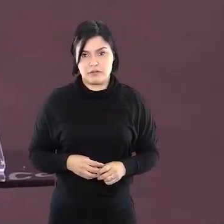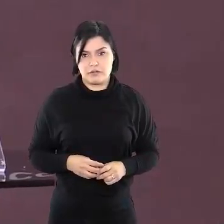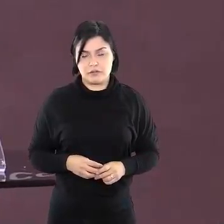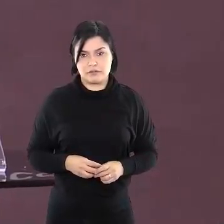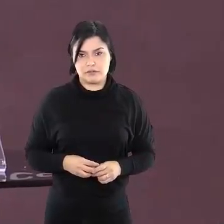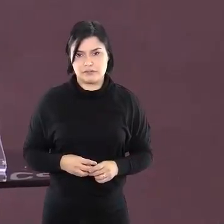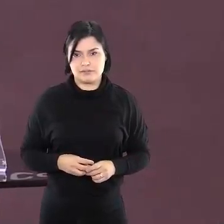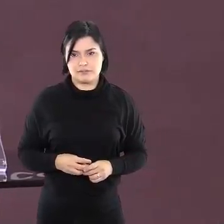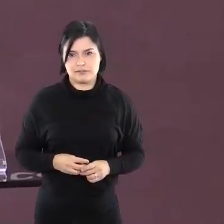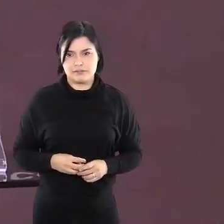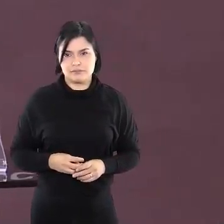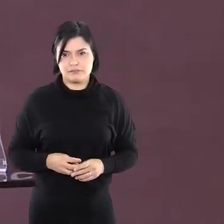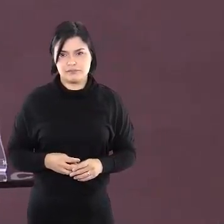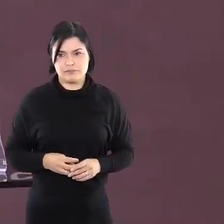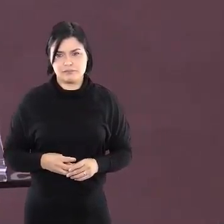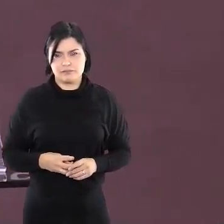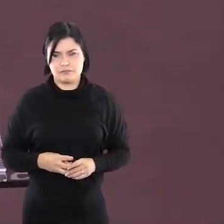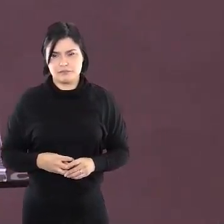qual a diferença disso?